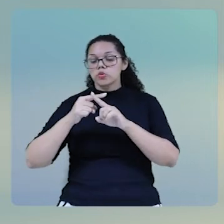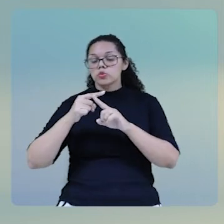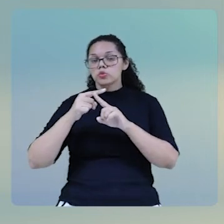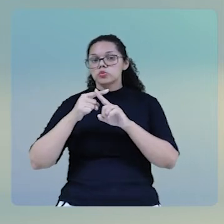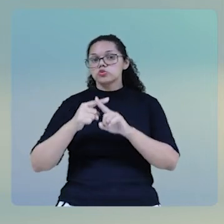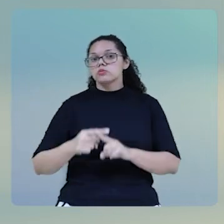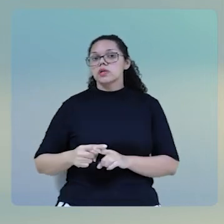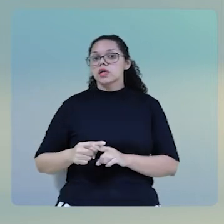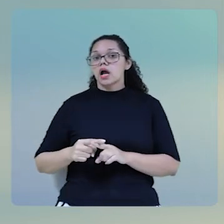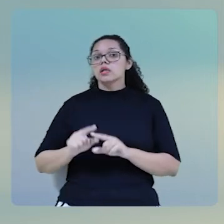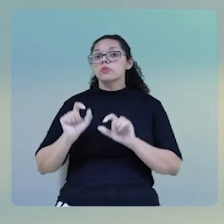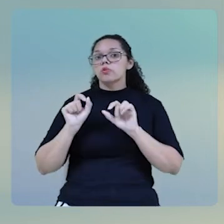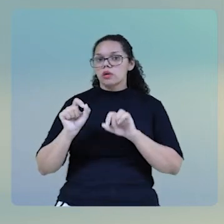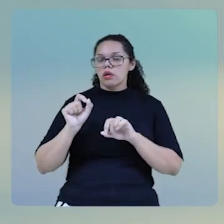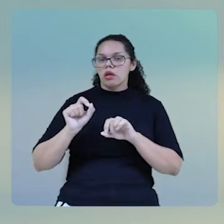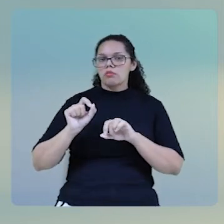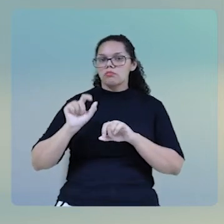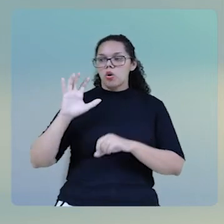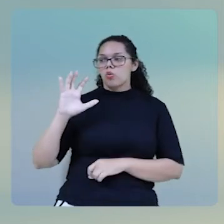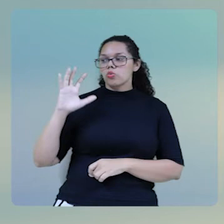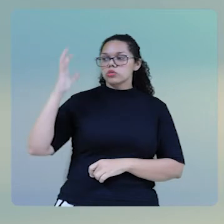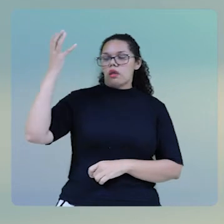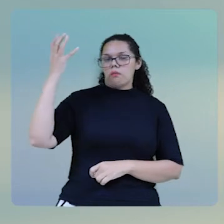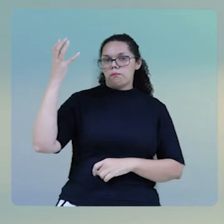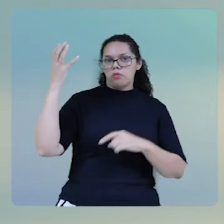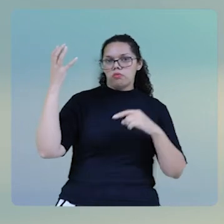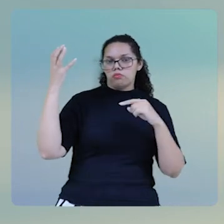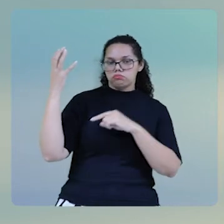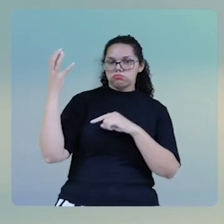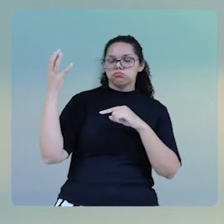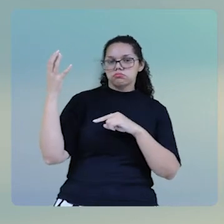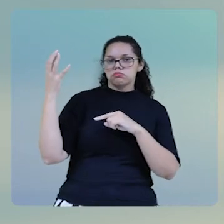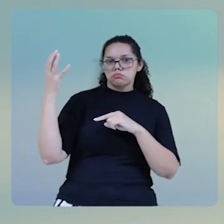Multiplicado pelo tempo, tá? O tempo